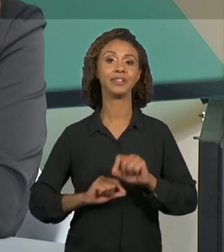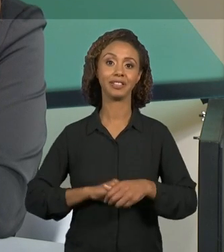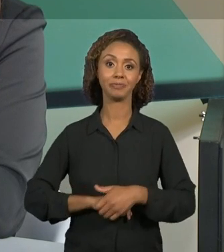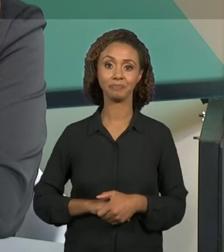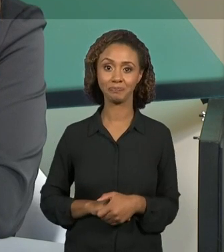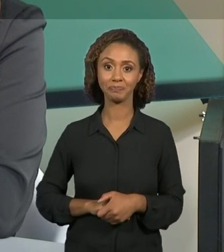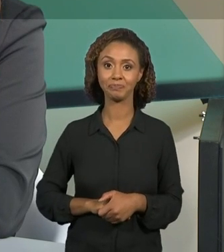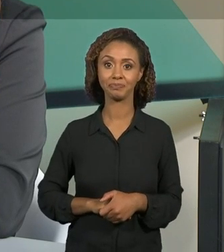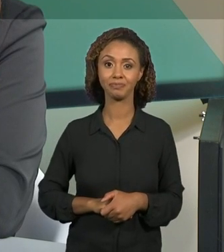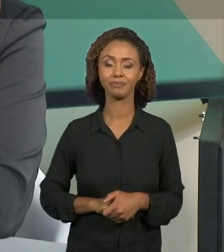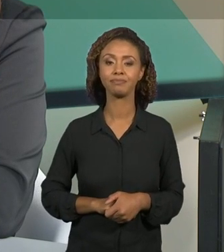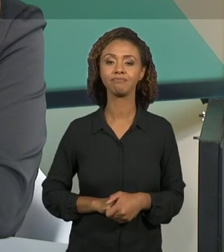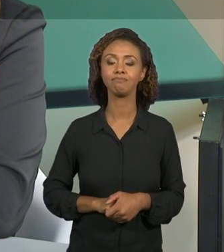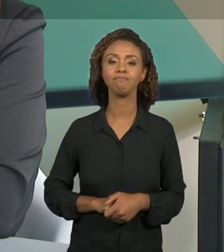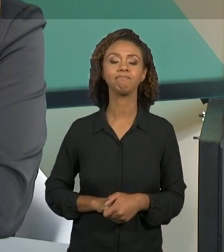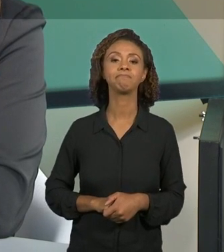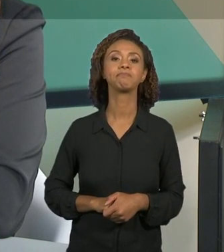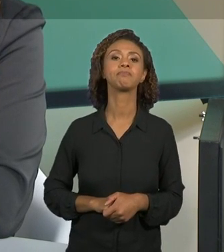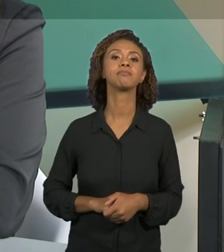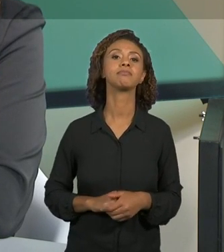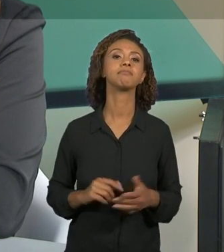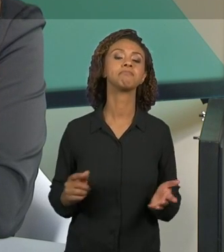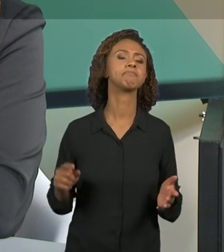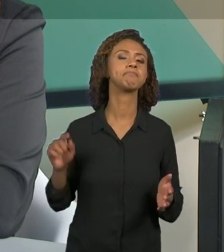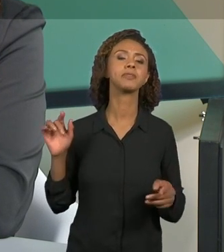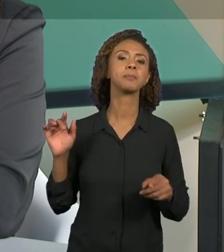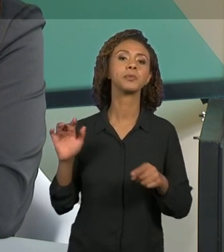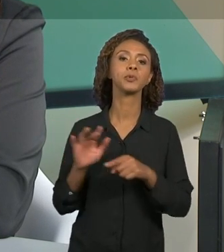era o seguinte